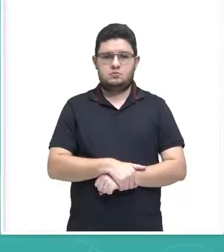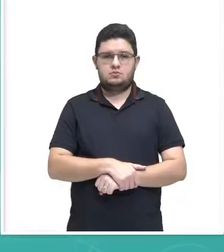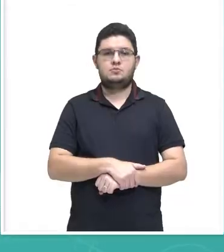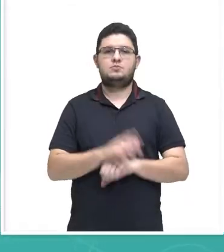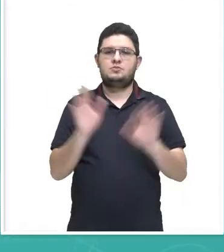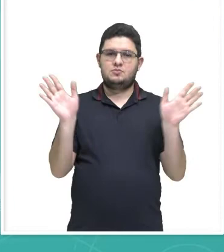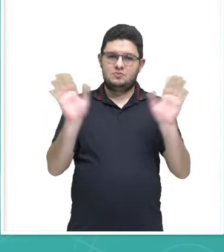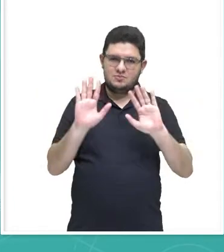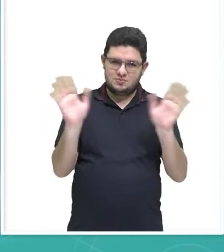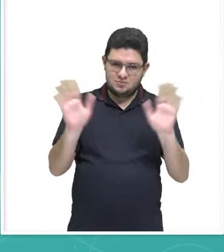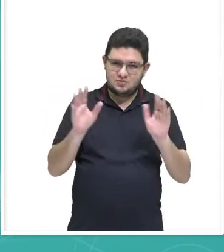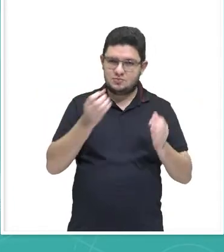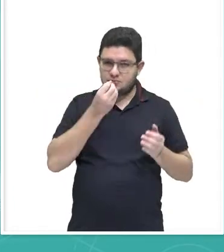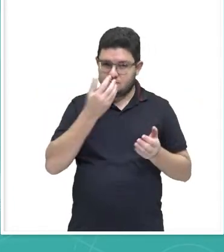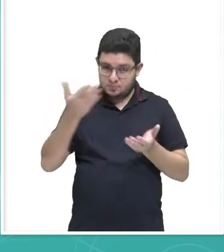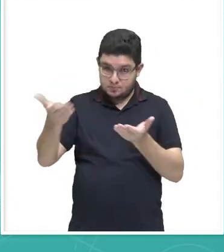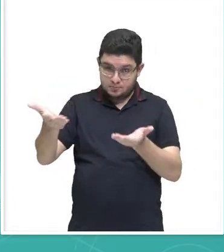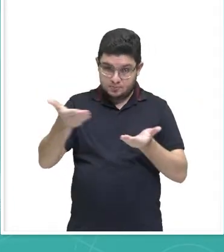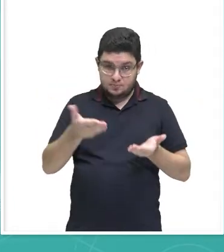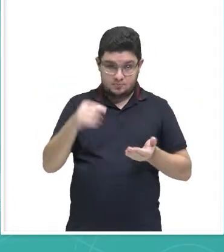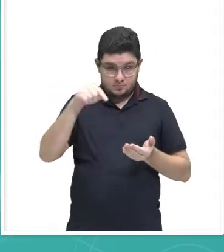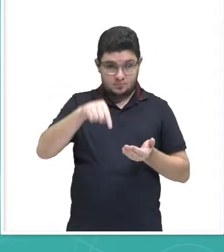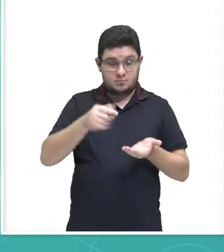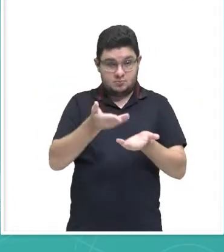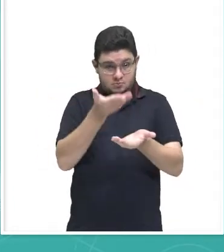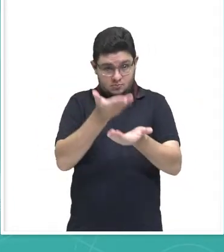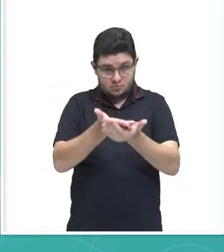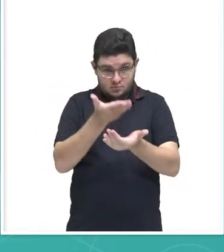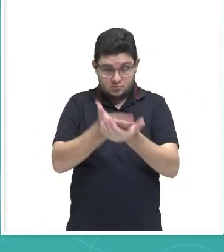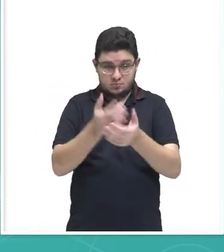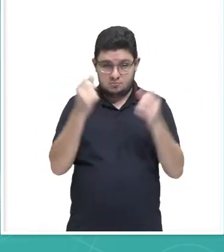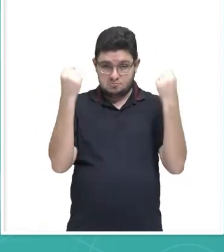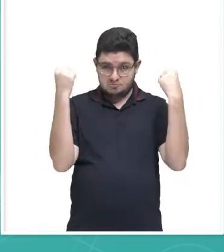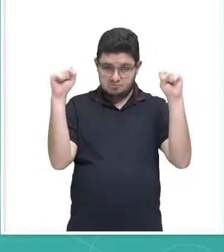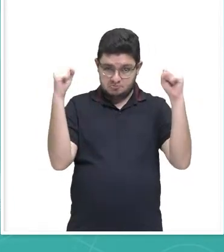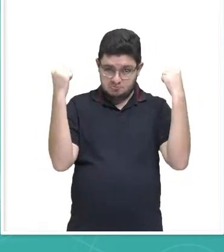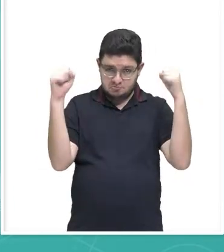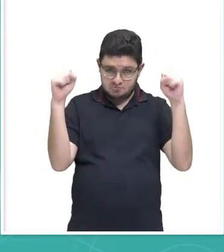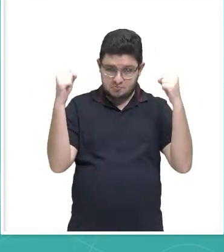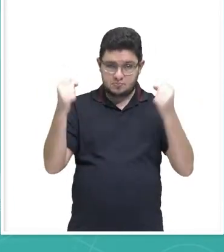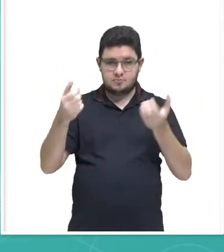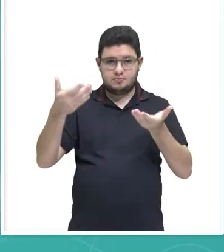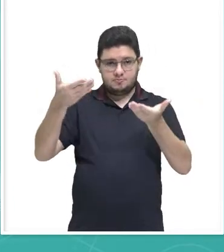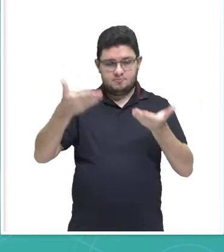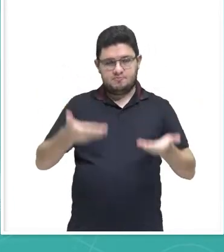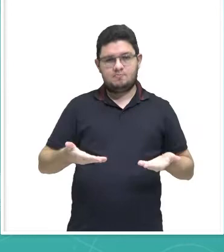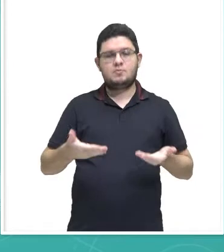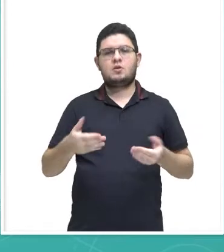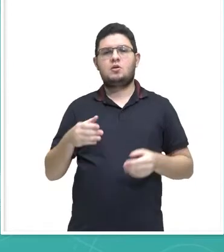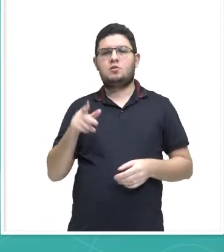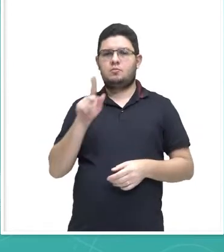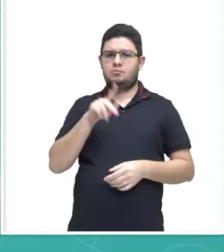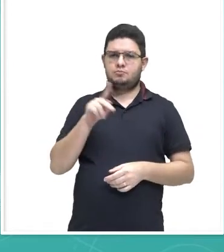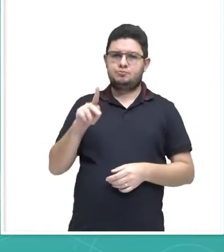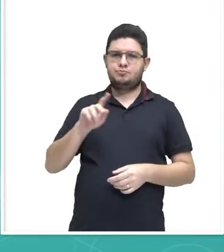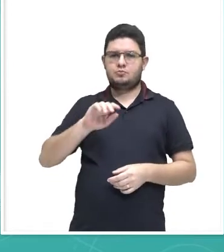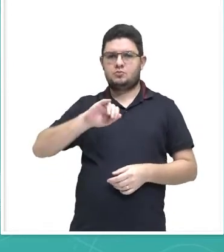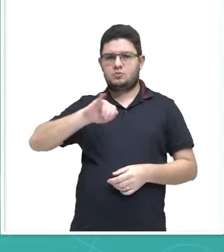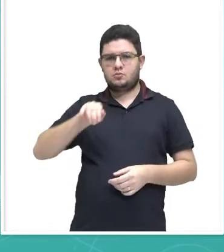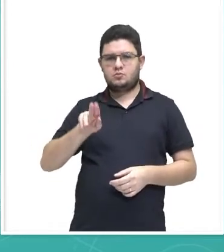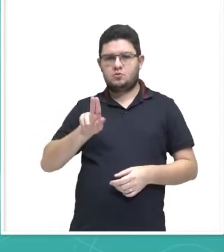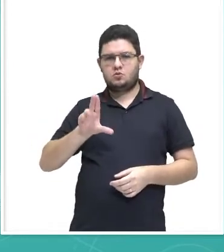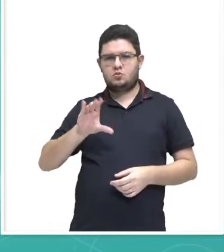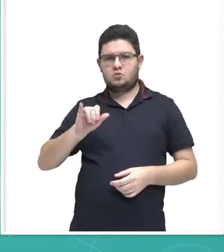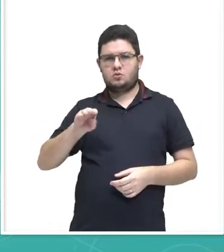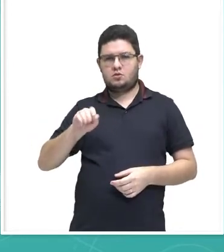Oi, gente! Sejam bem-vindos à nossa aula de Educação Física. Eu sou a professora Jucimara Brito e já convido a